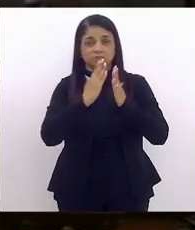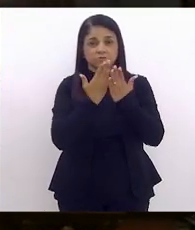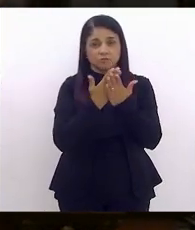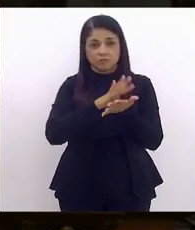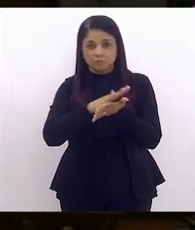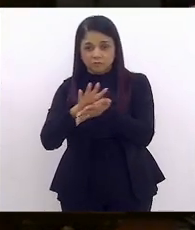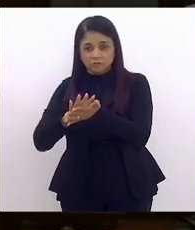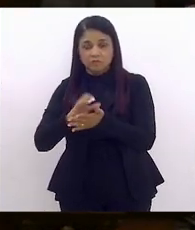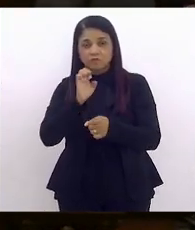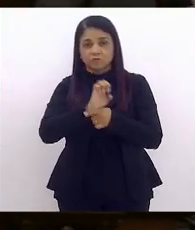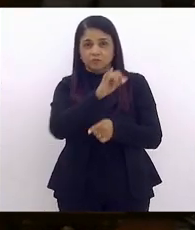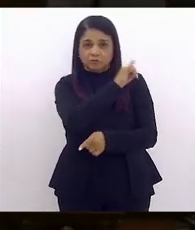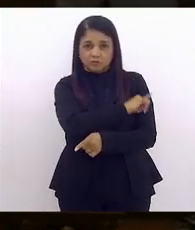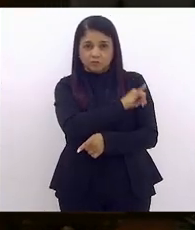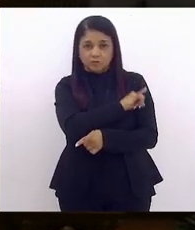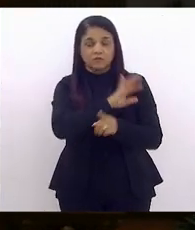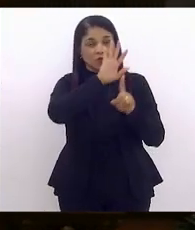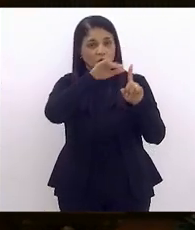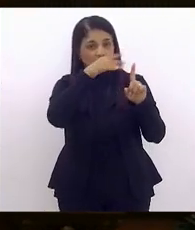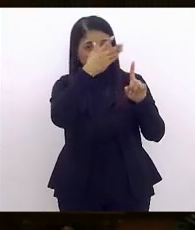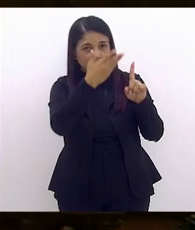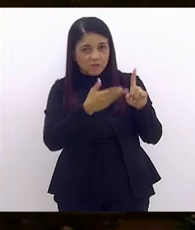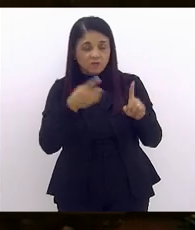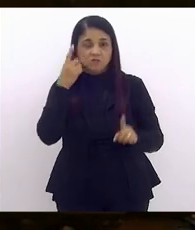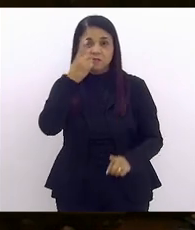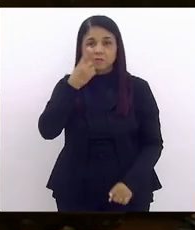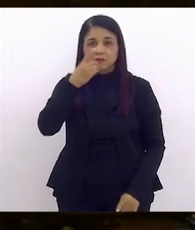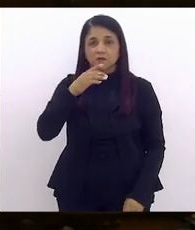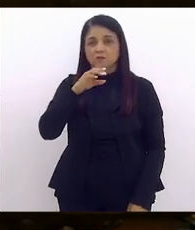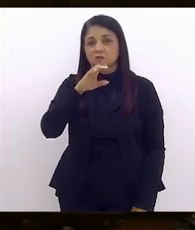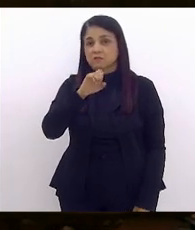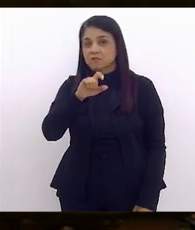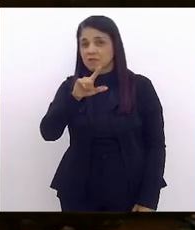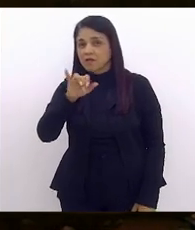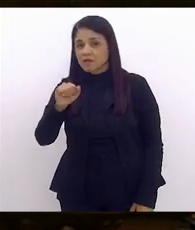Homenagem também da deputada Célia Jordão.